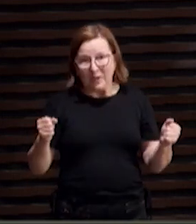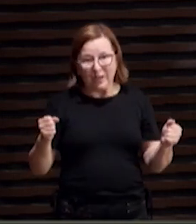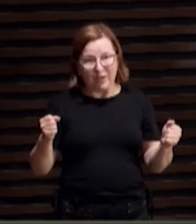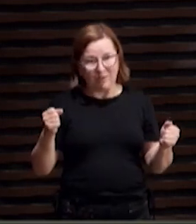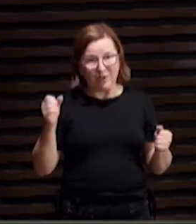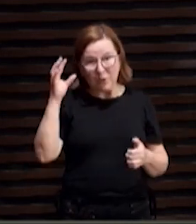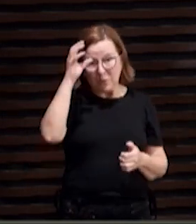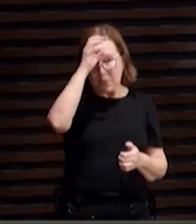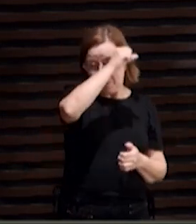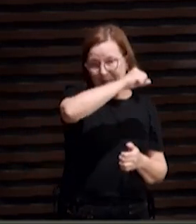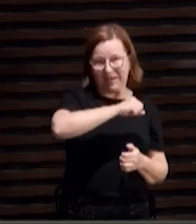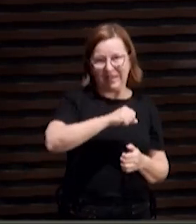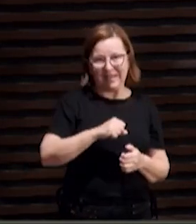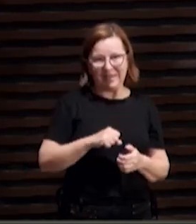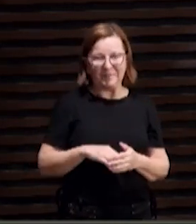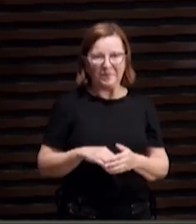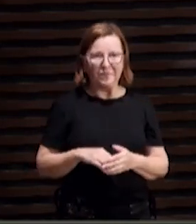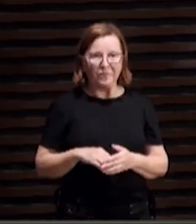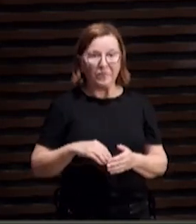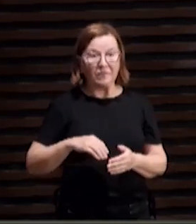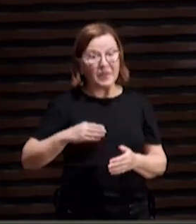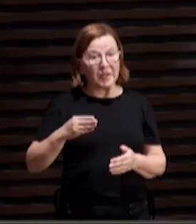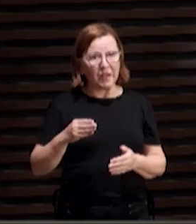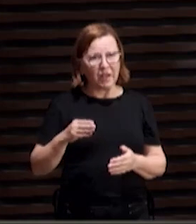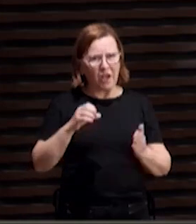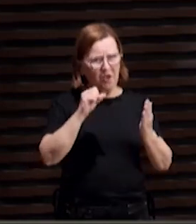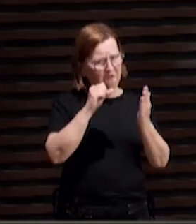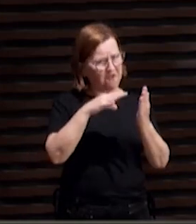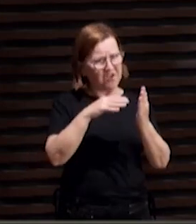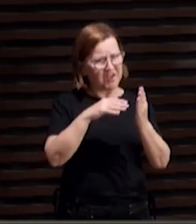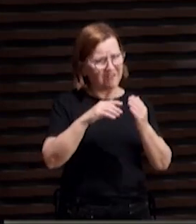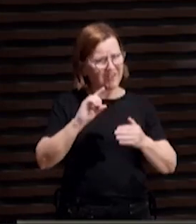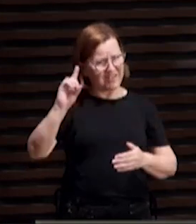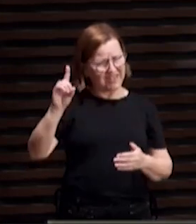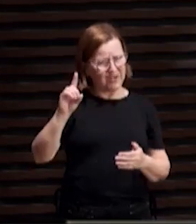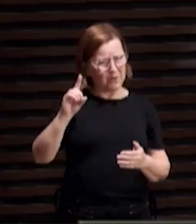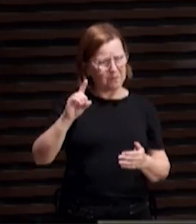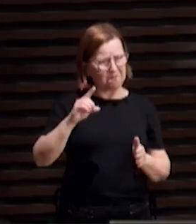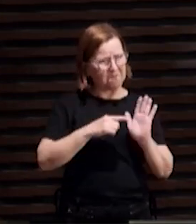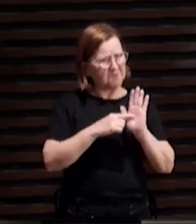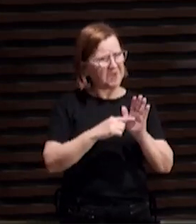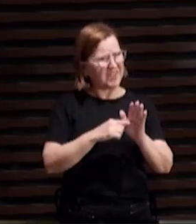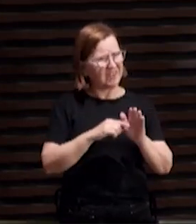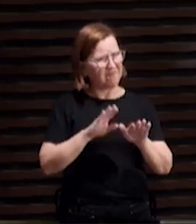cuja fotografia de Deus foi publicada há uns 3 meses atrás, ou 4,